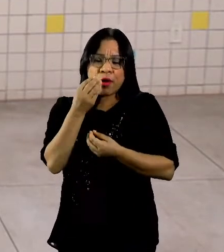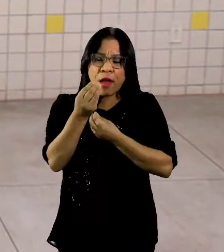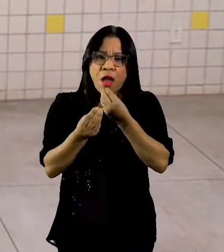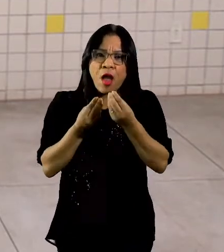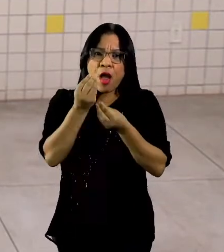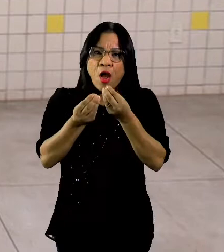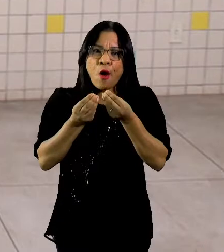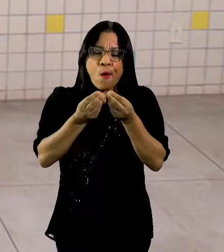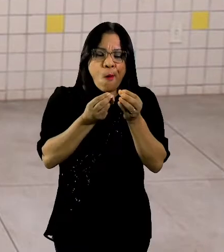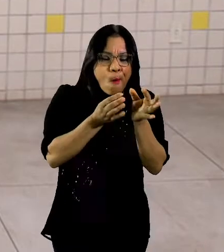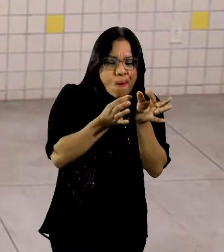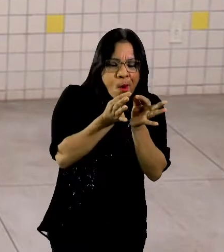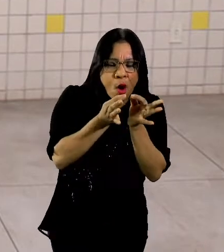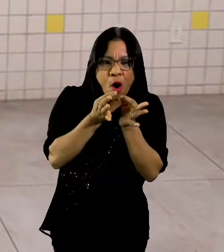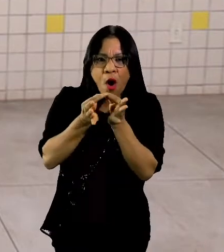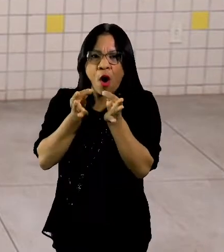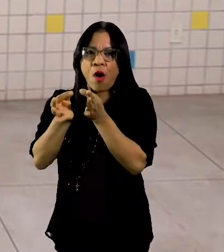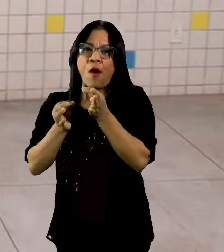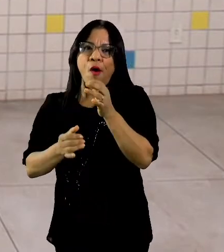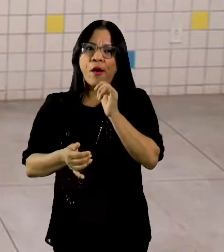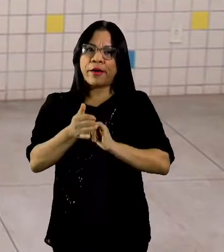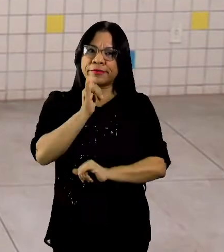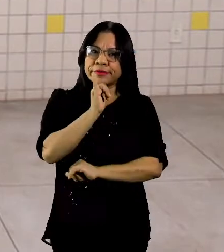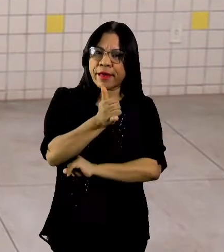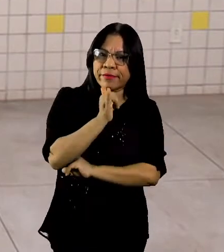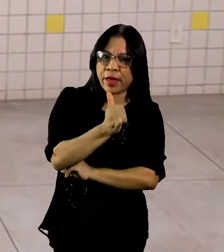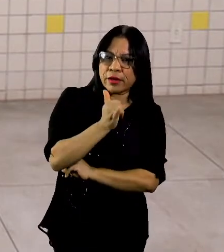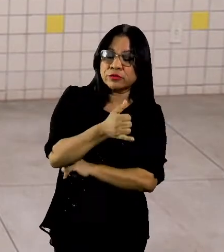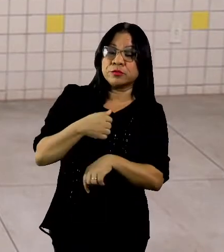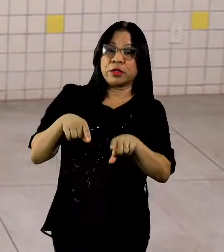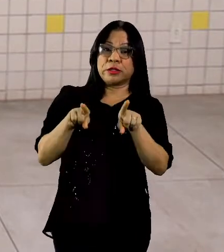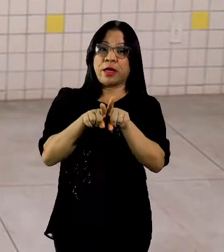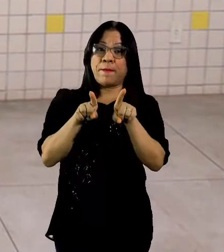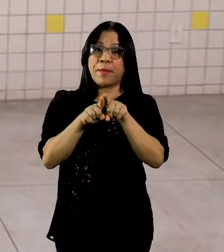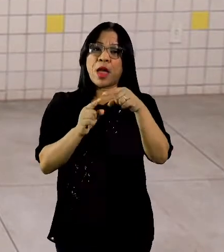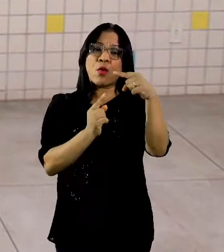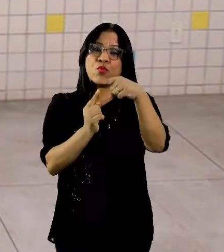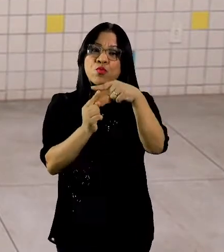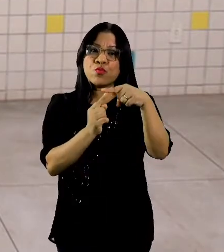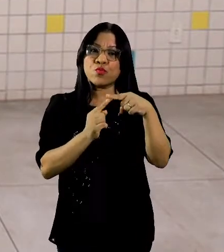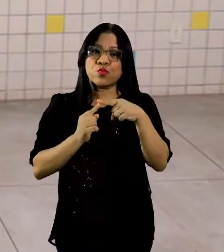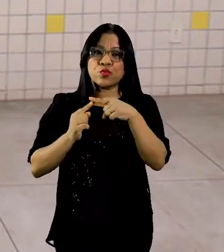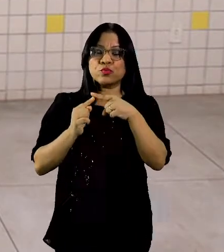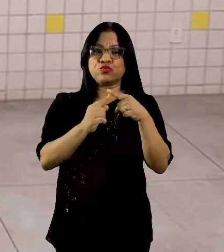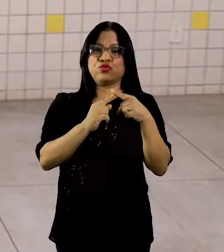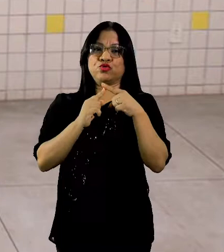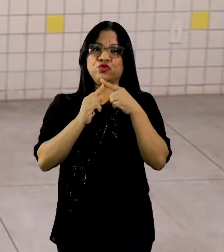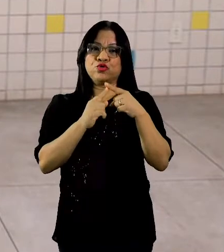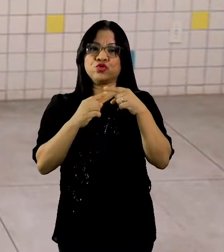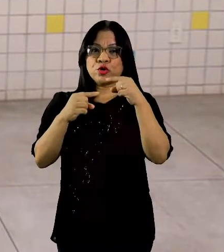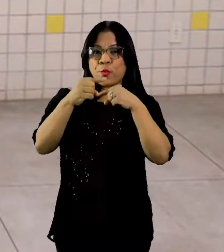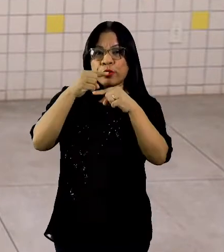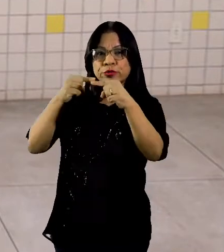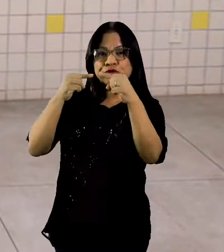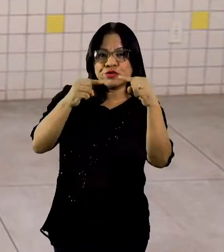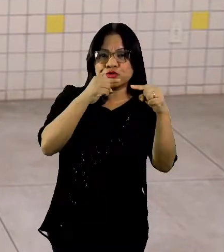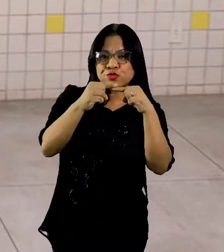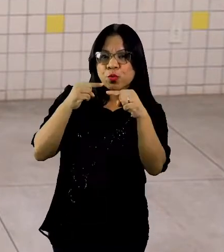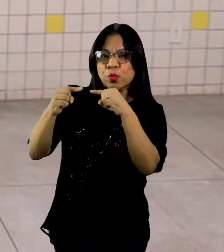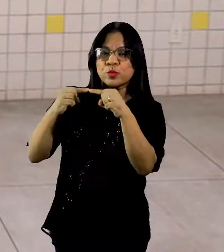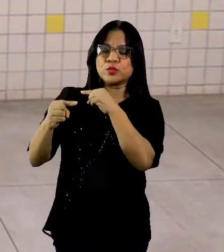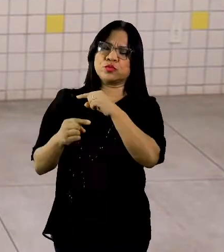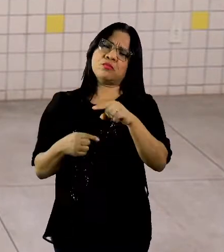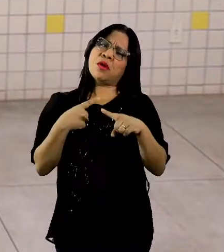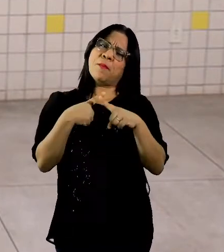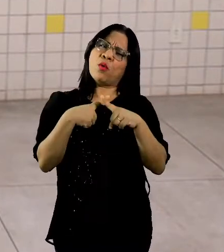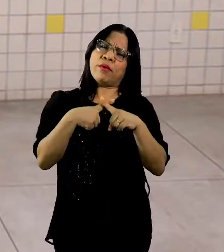Depois, eu falarei com vocês sobre tipos de discurso. Por que, professor, elementos constituintes da narrativa?